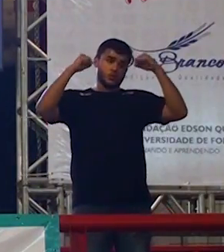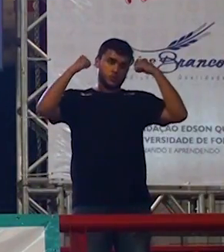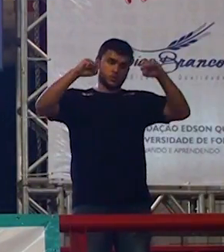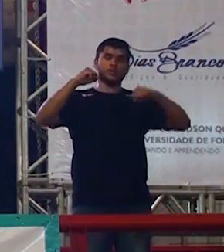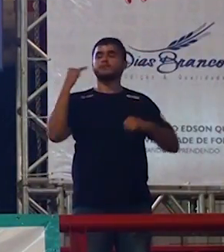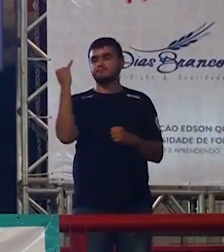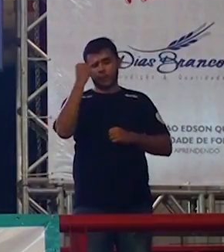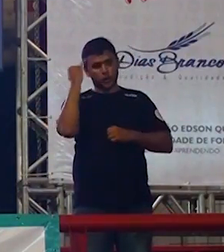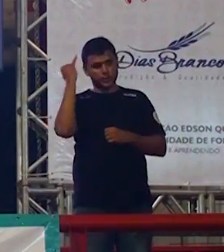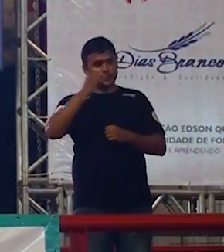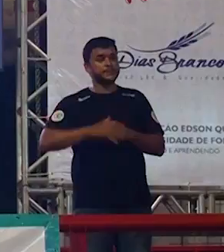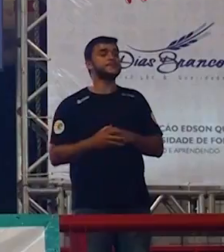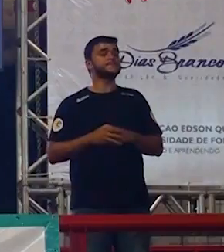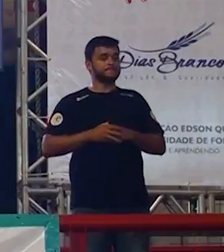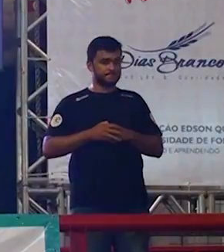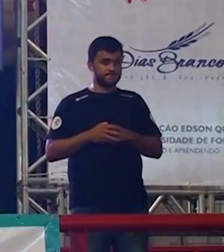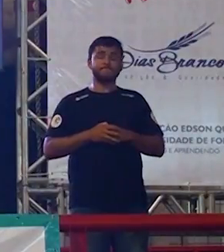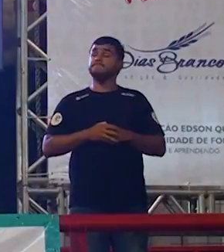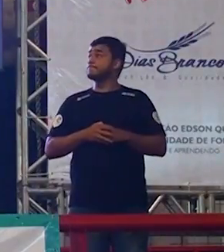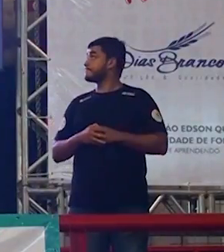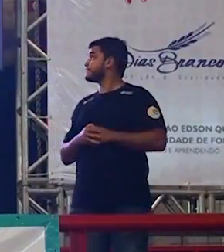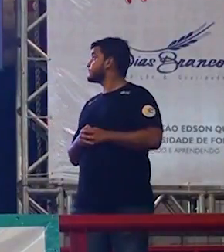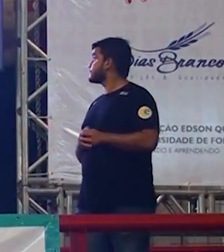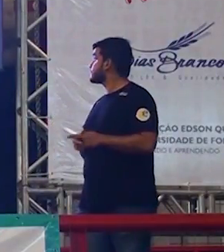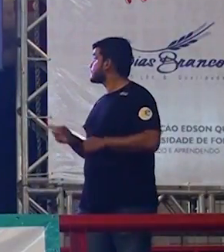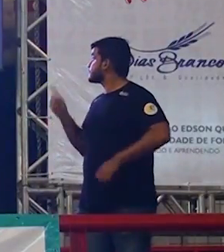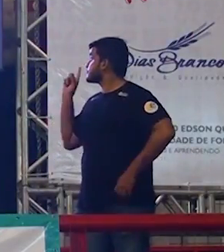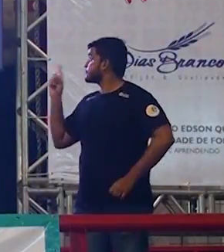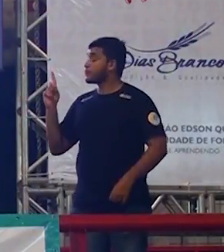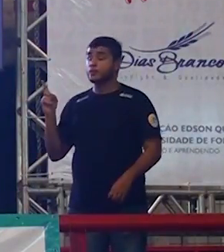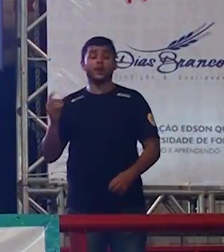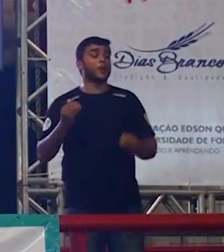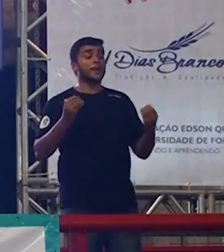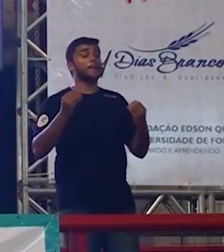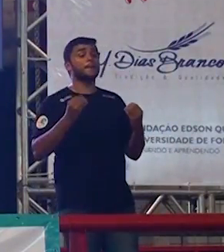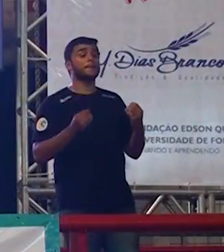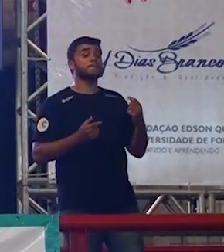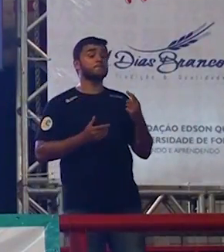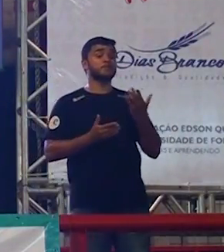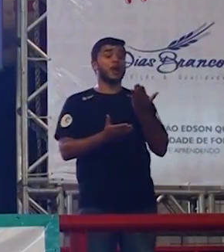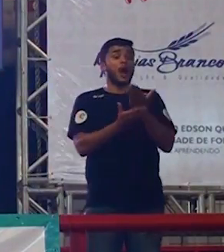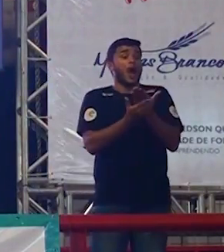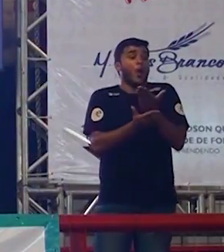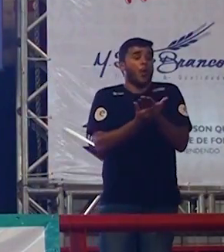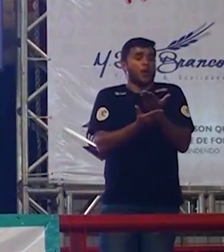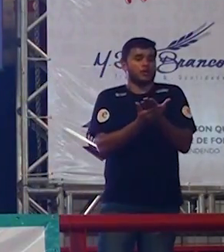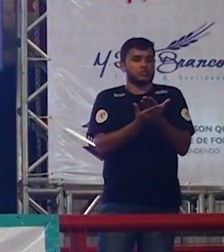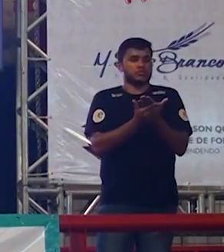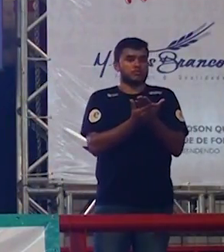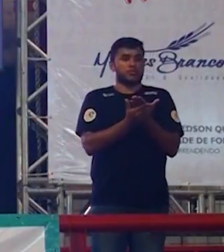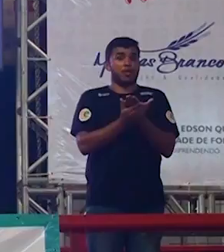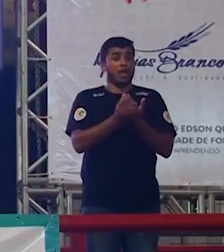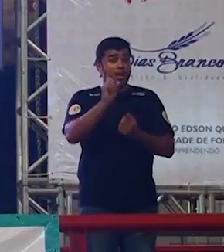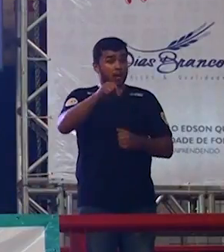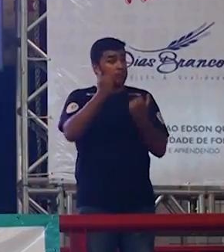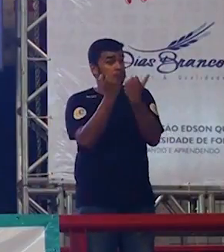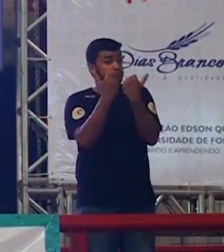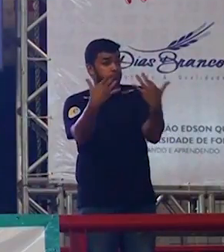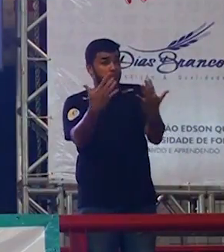físico é importante, você já sabe. Eu vou agora falar sobre aproveitamento das